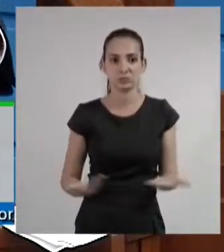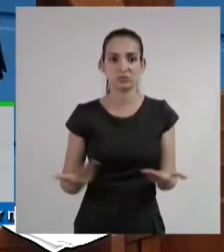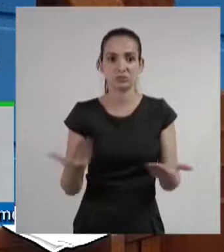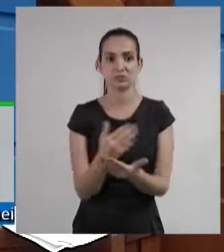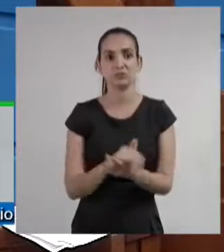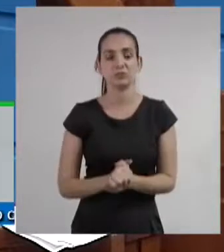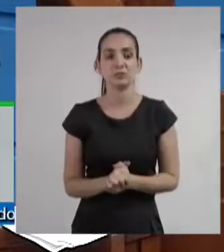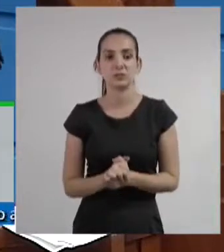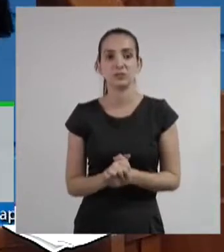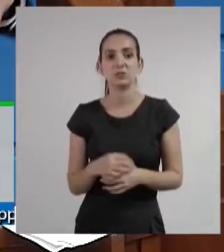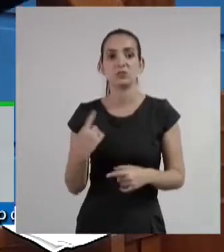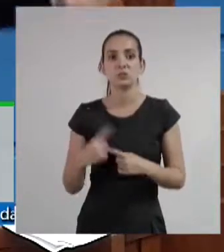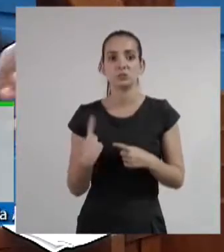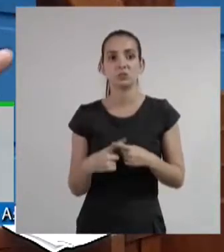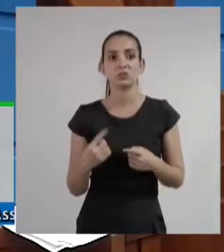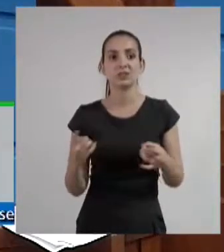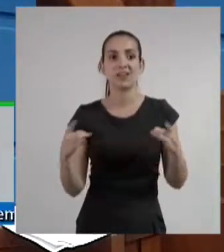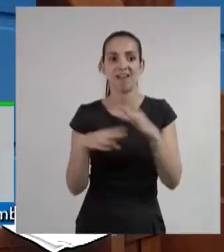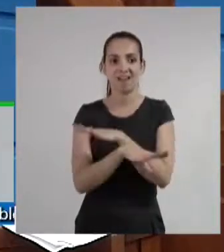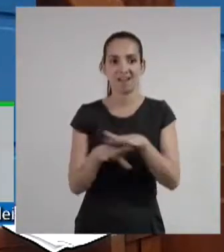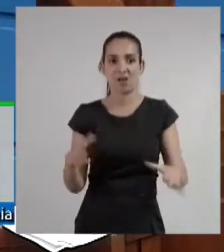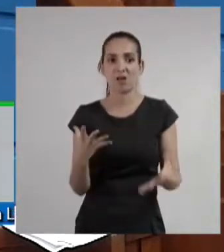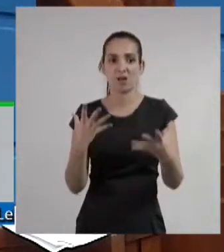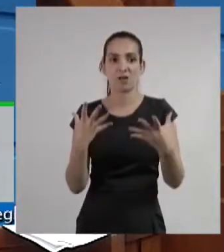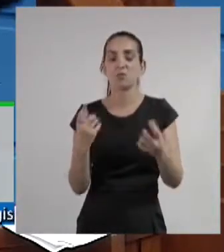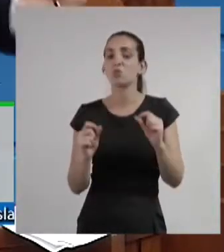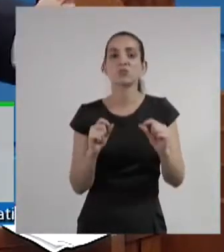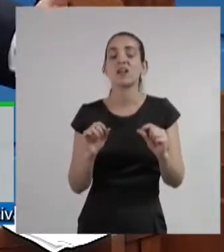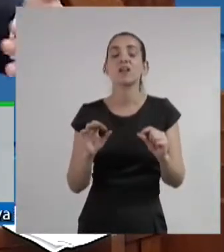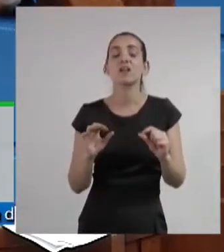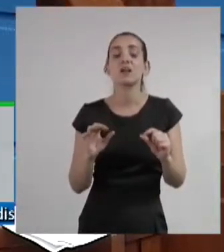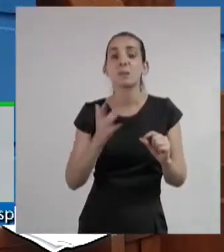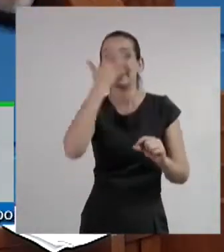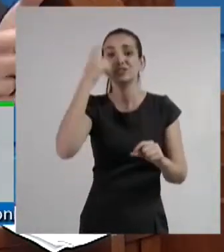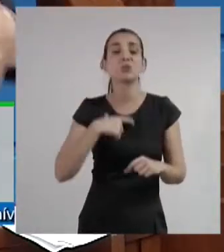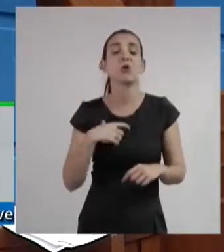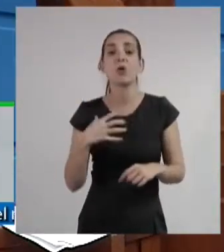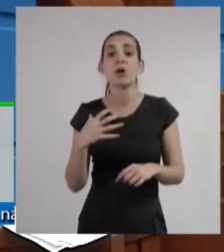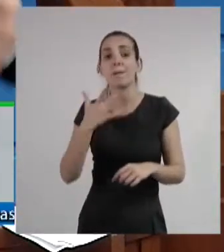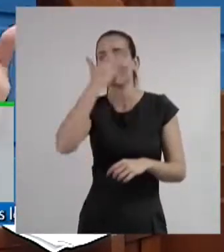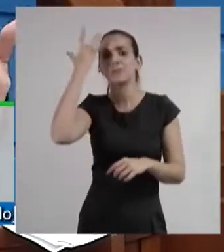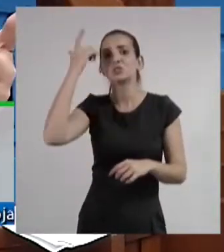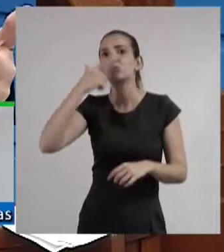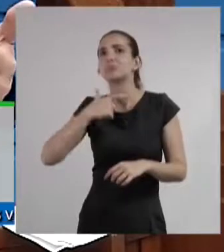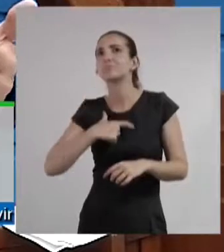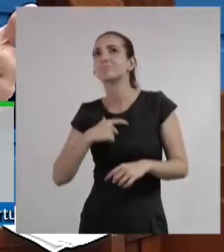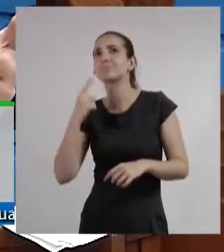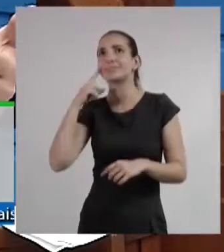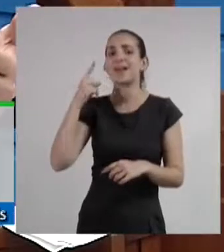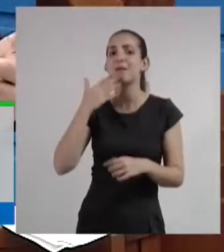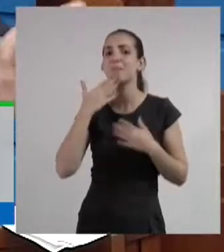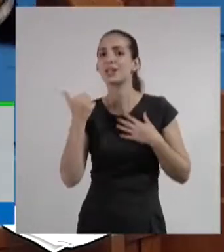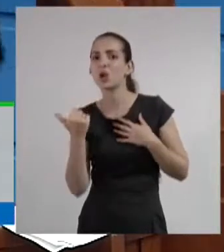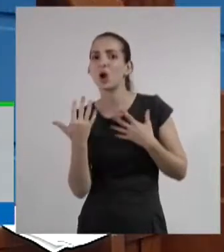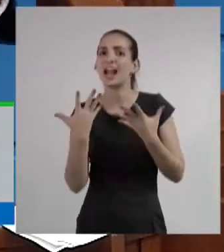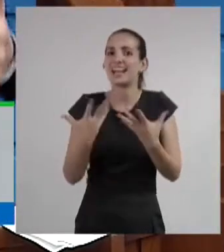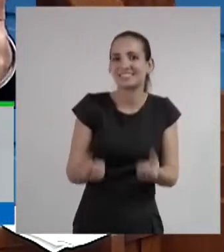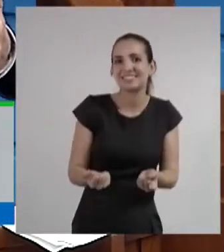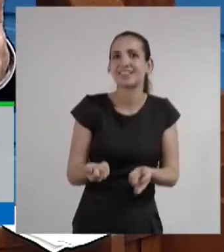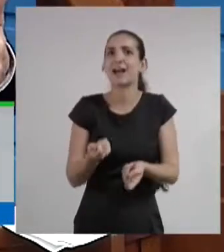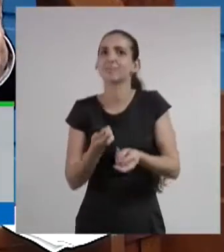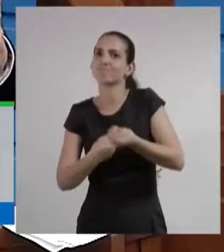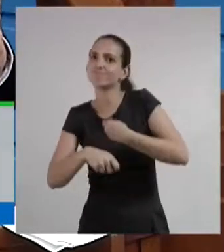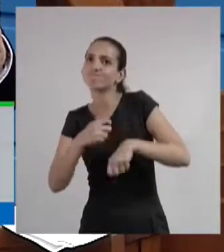recessão, acabam aceitando as negociações propostas pelos patrões, porque a